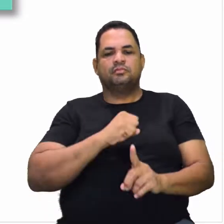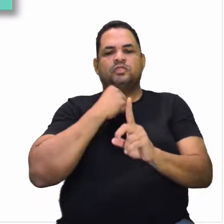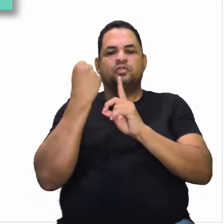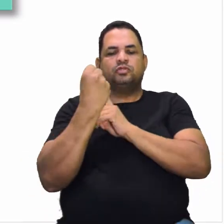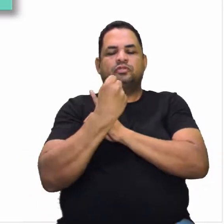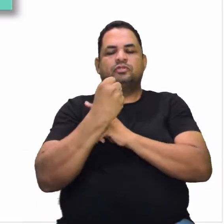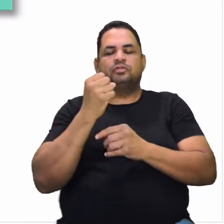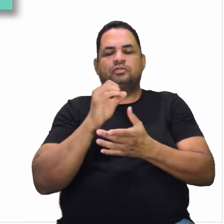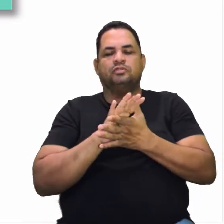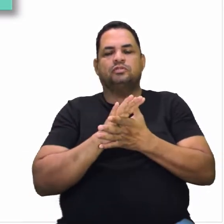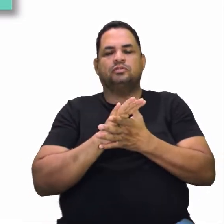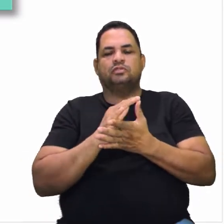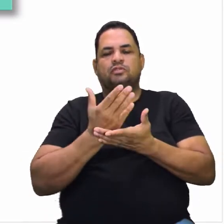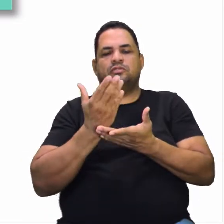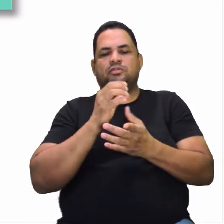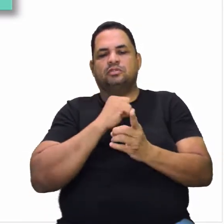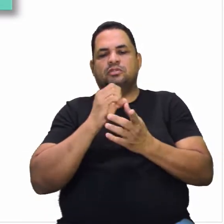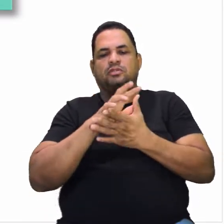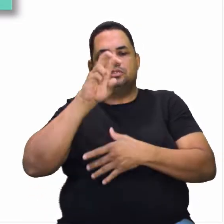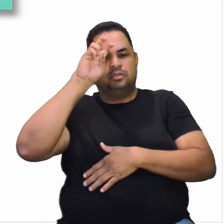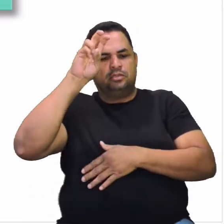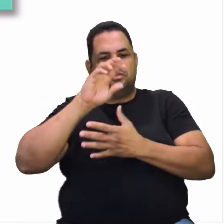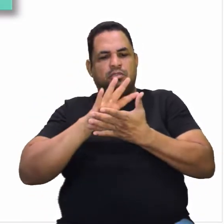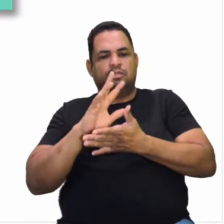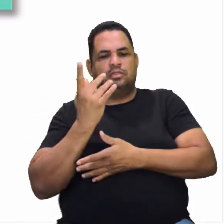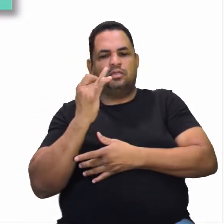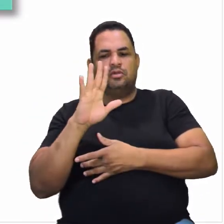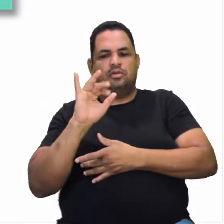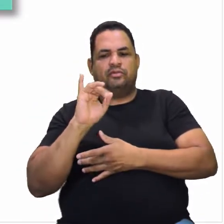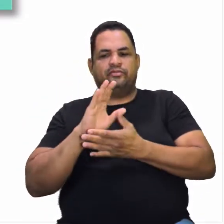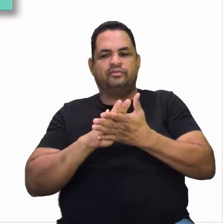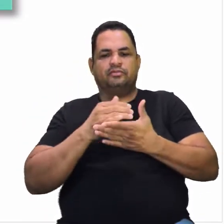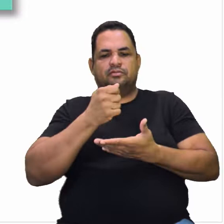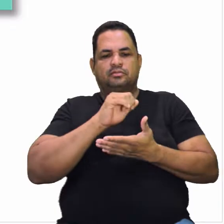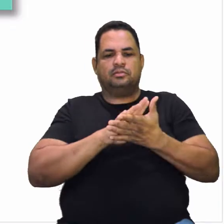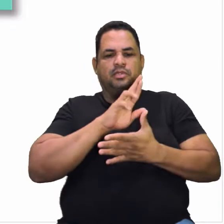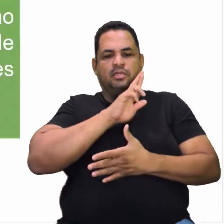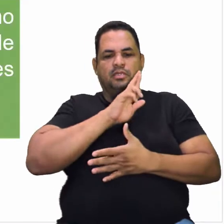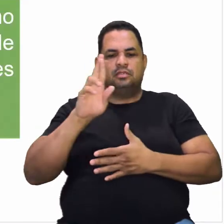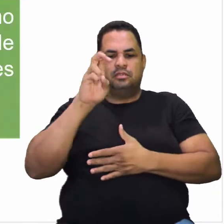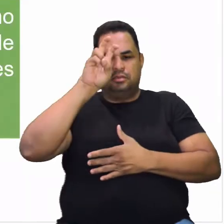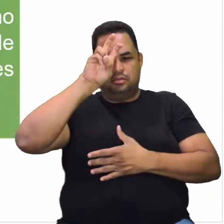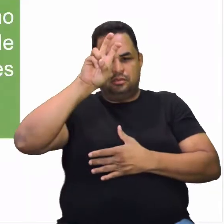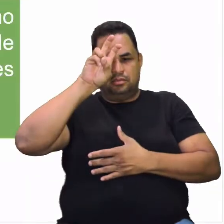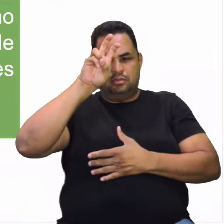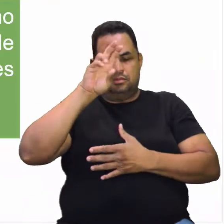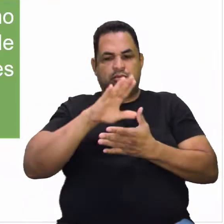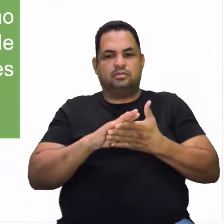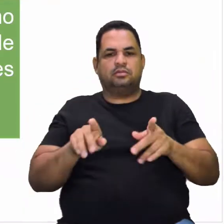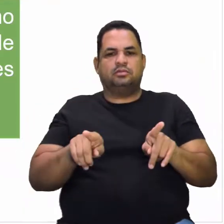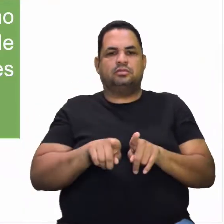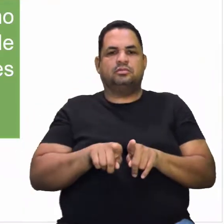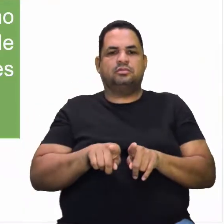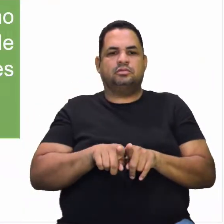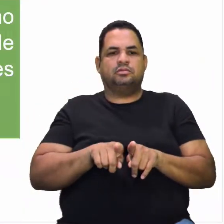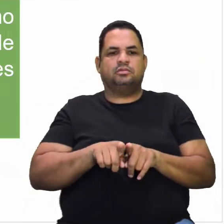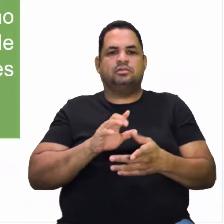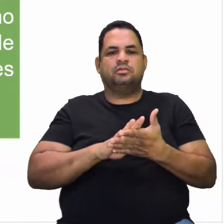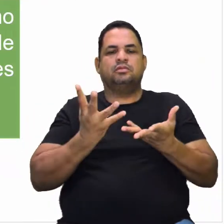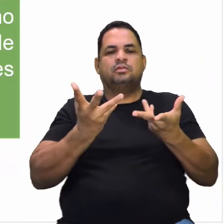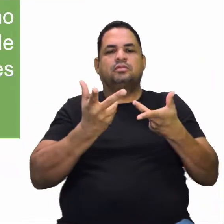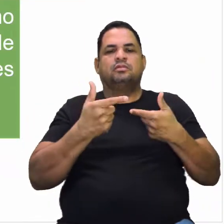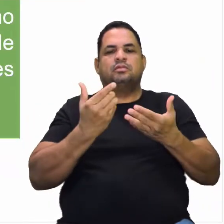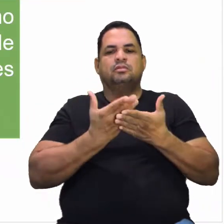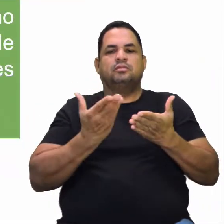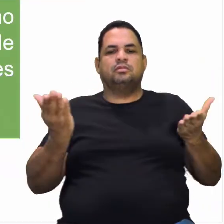egípcia, os hieróglifos, o que representa os hieróglifos e a religião egípcia. E claro, nós temos aí as nossas habilidades para a aula